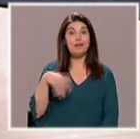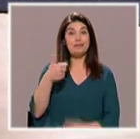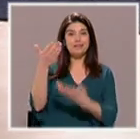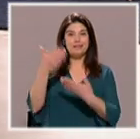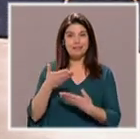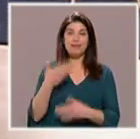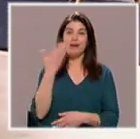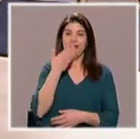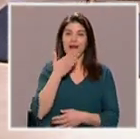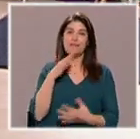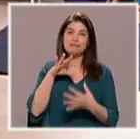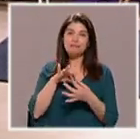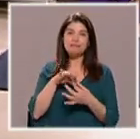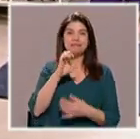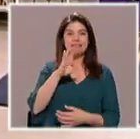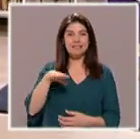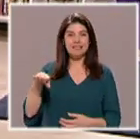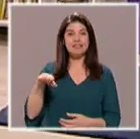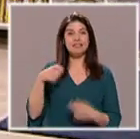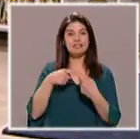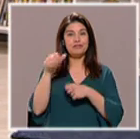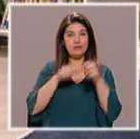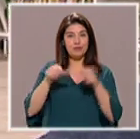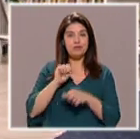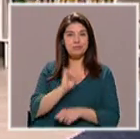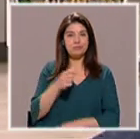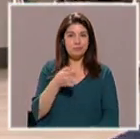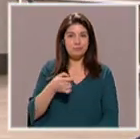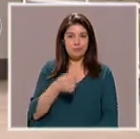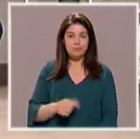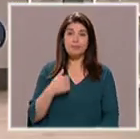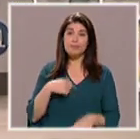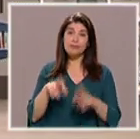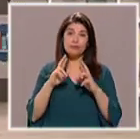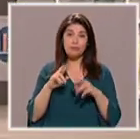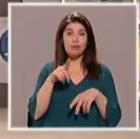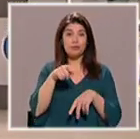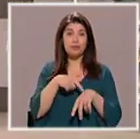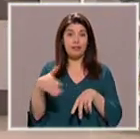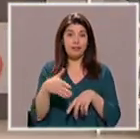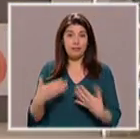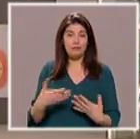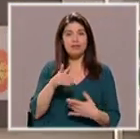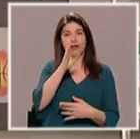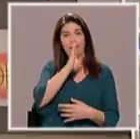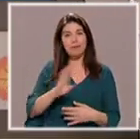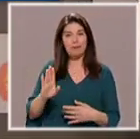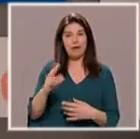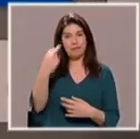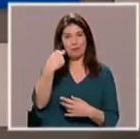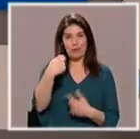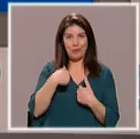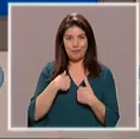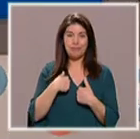Bem-vindos a mais uma aula de Ciências Naturais e Físico-Química do 9º ano. Espero que nesta altura já estejam habituados à minha presença e que